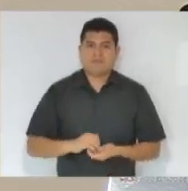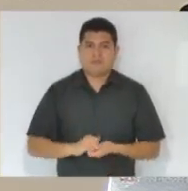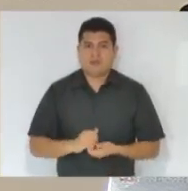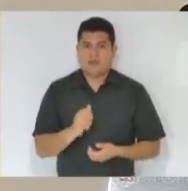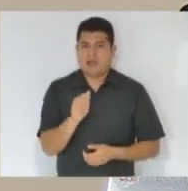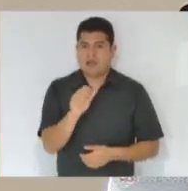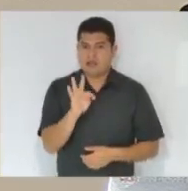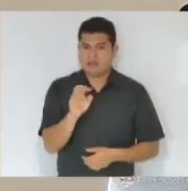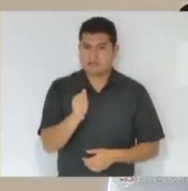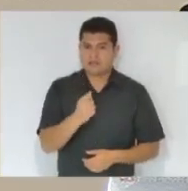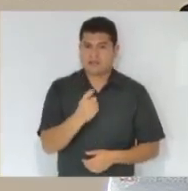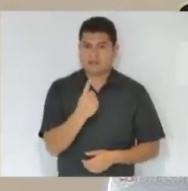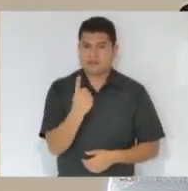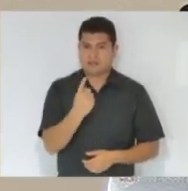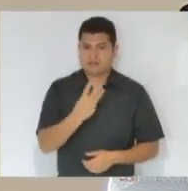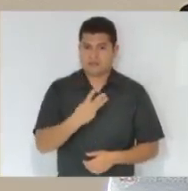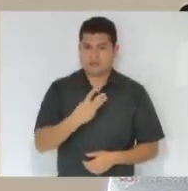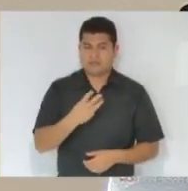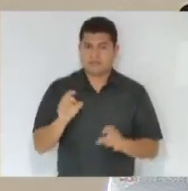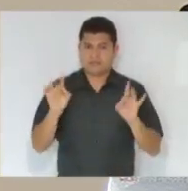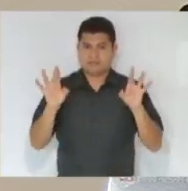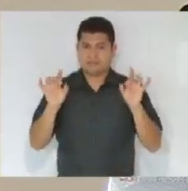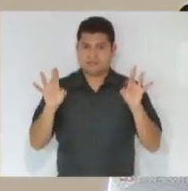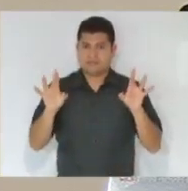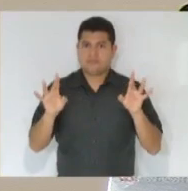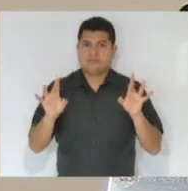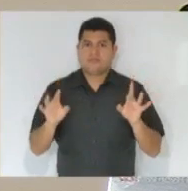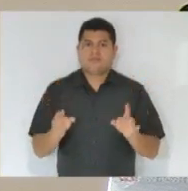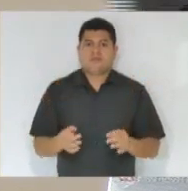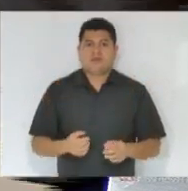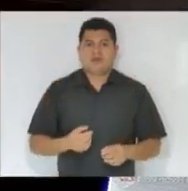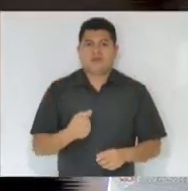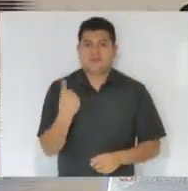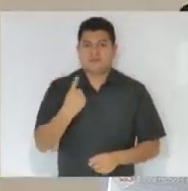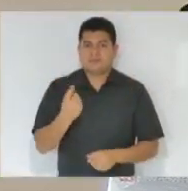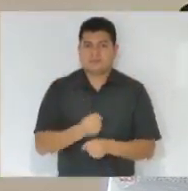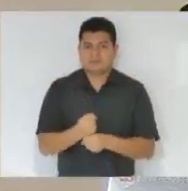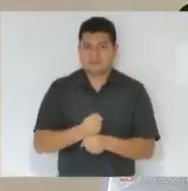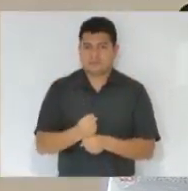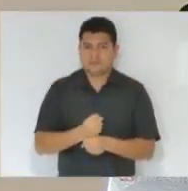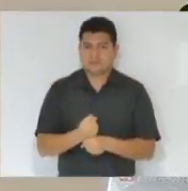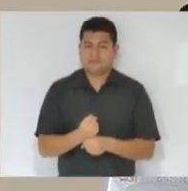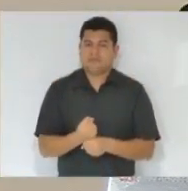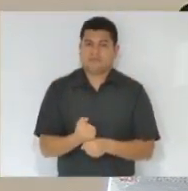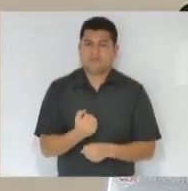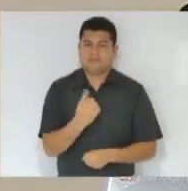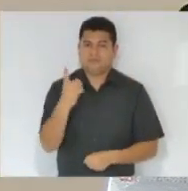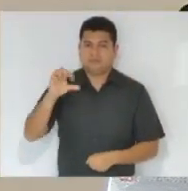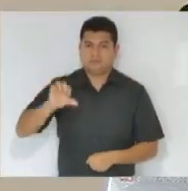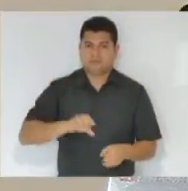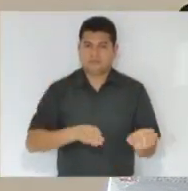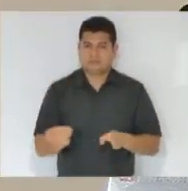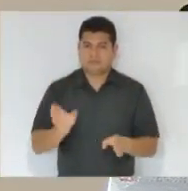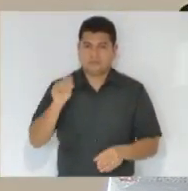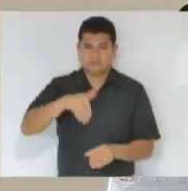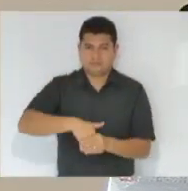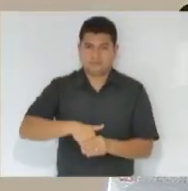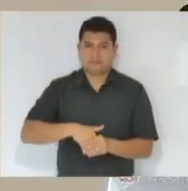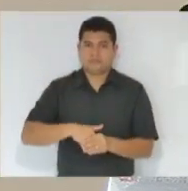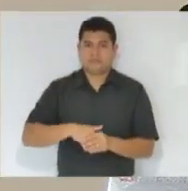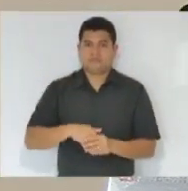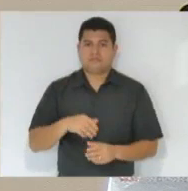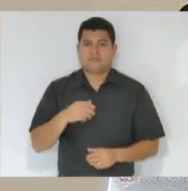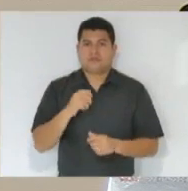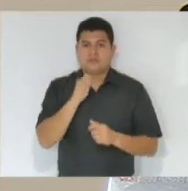Ata da 13ª sessão extraordinária da 1ª sessão legislativa da 19ª legislatura da